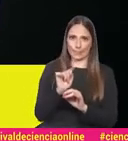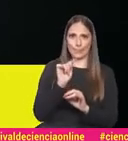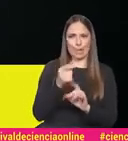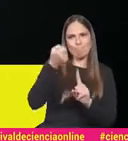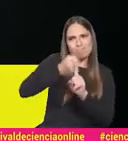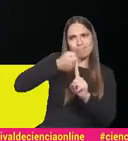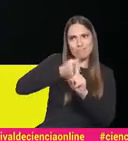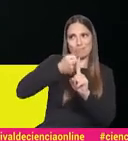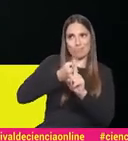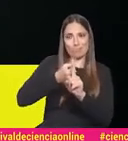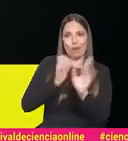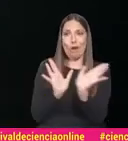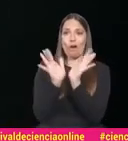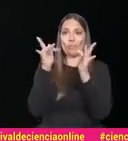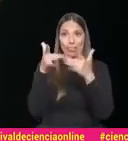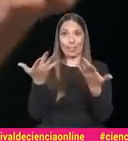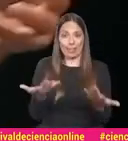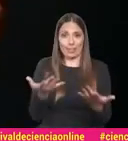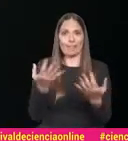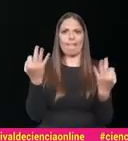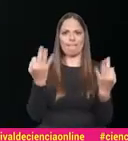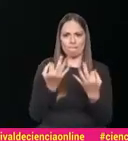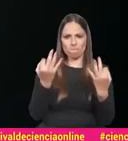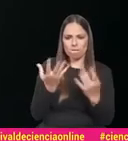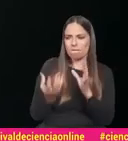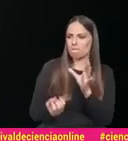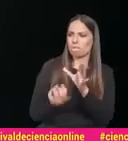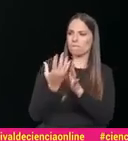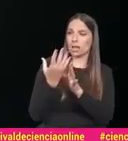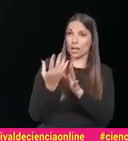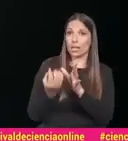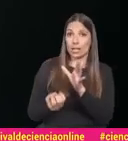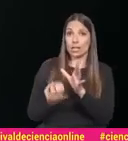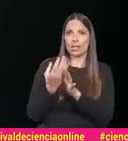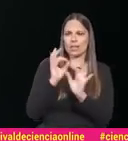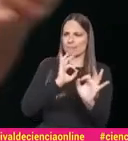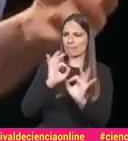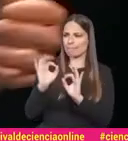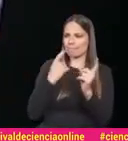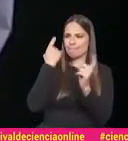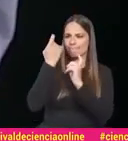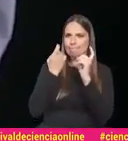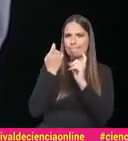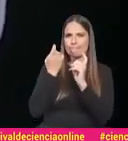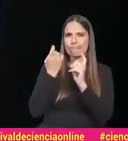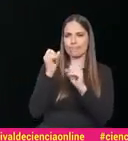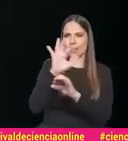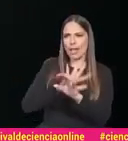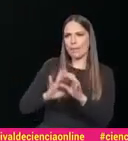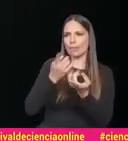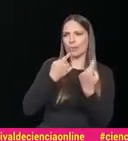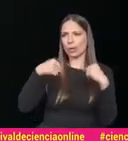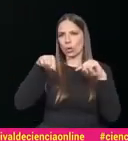este desafio online, que foi concebido e planeado no âmbito de uma